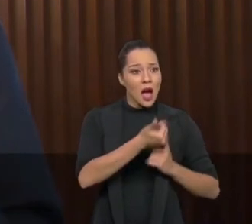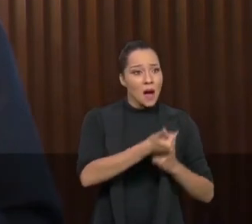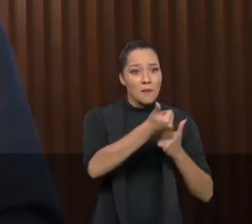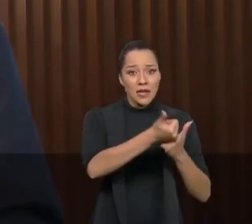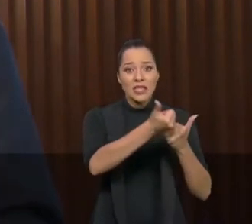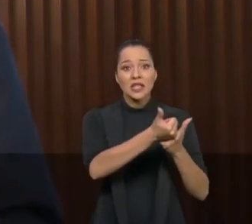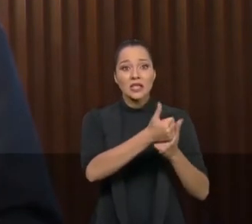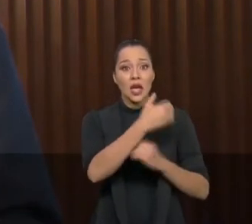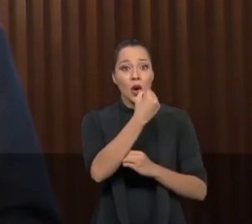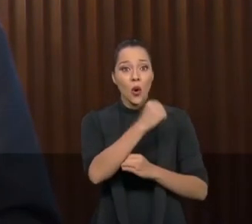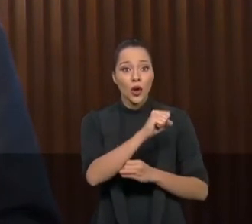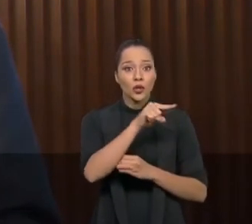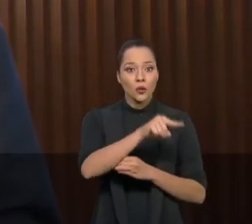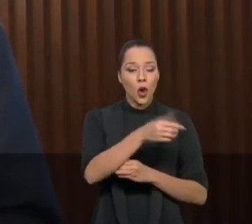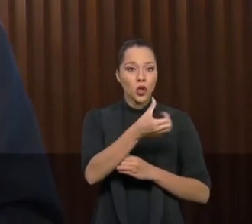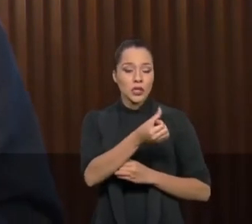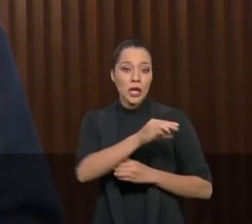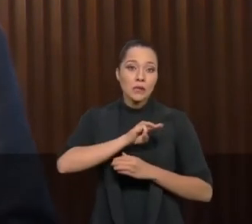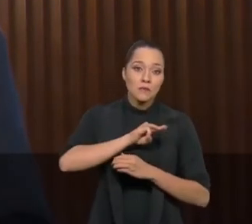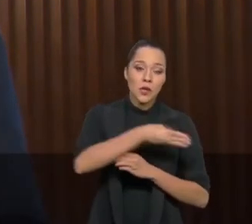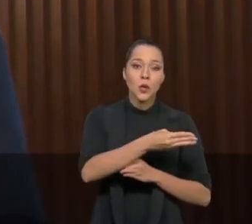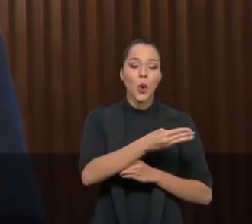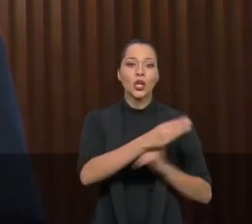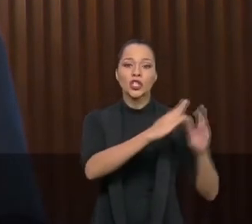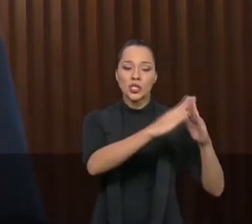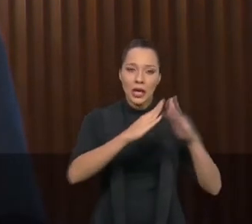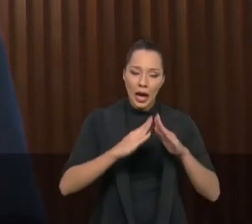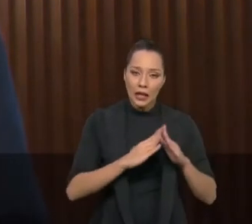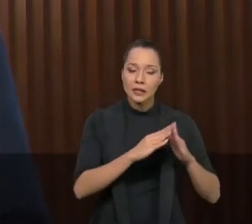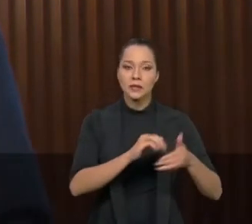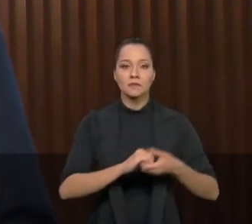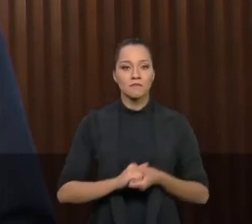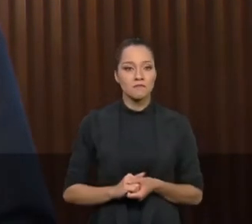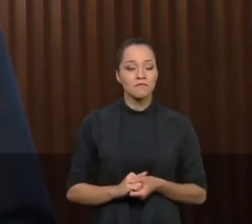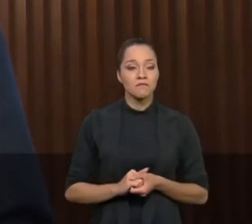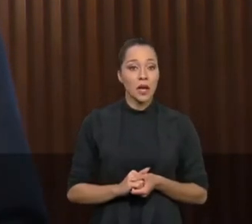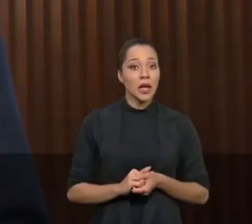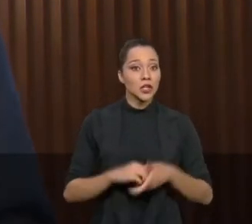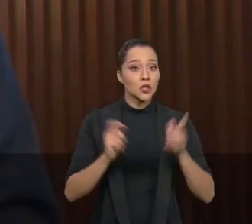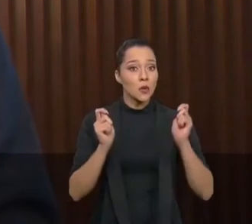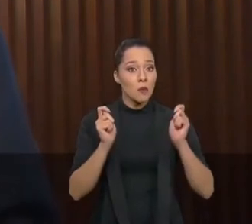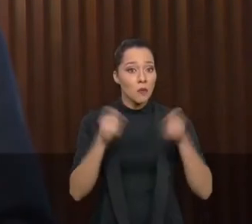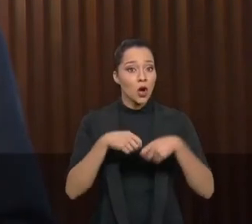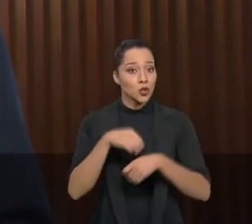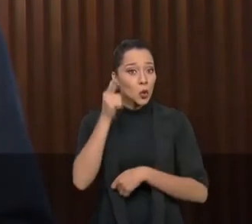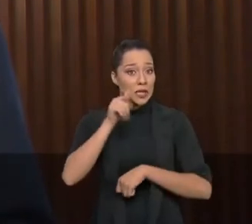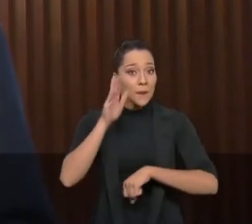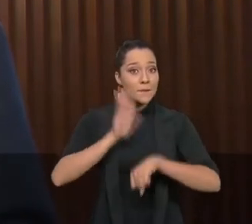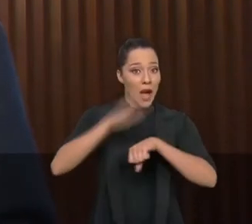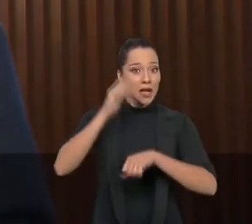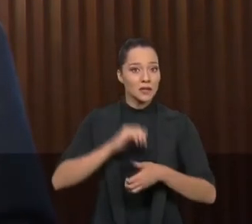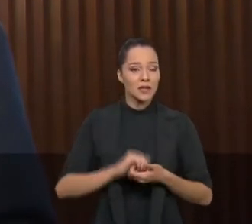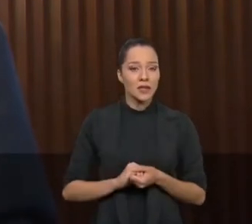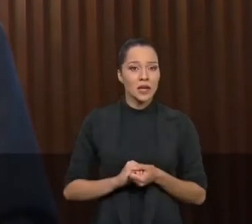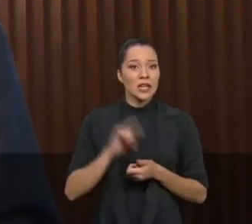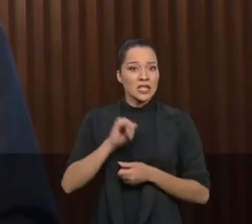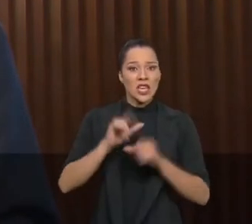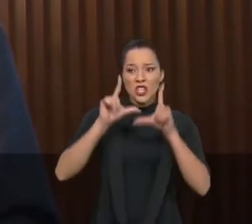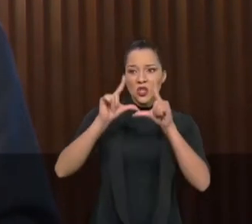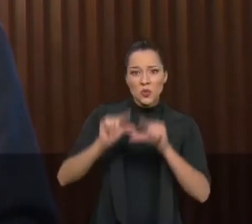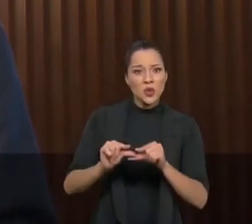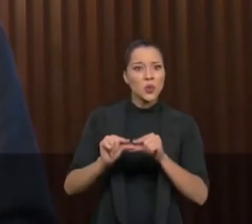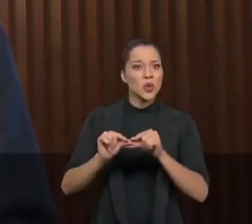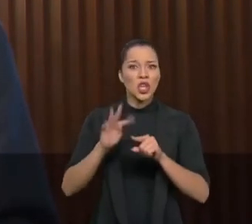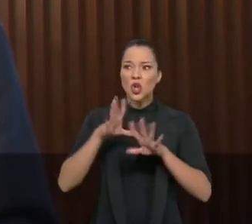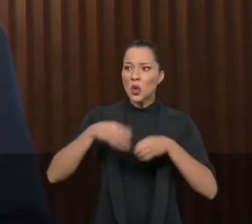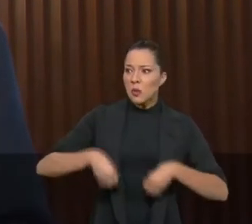menos que 8,6 milhões de domicílios. Podemos conseguir até mais, eliminando